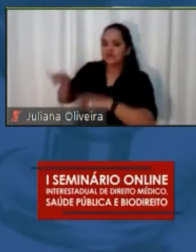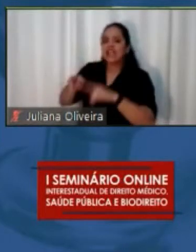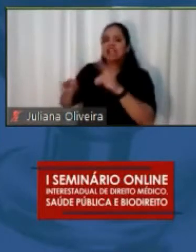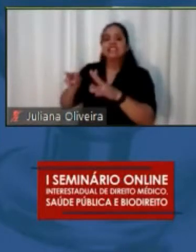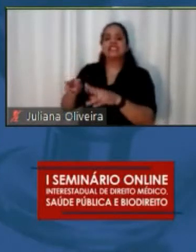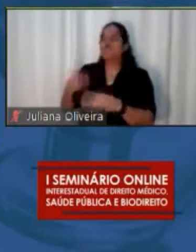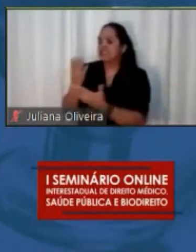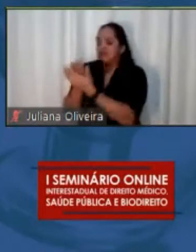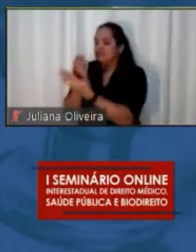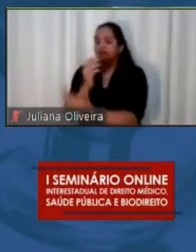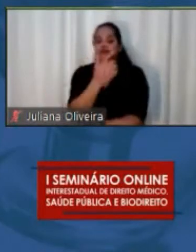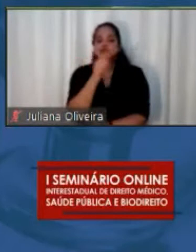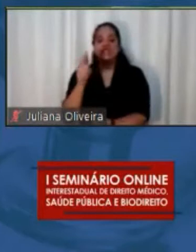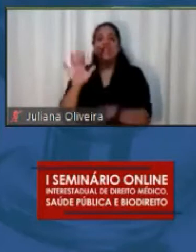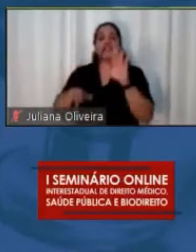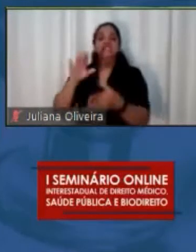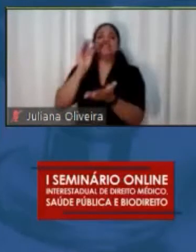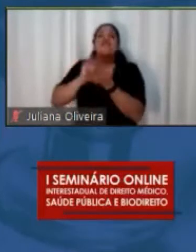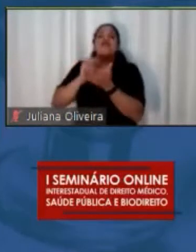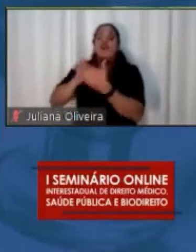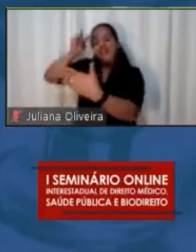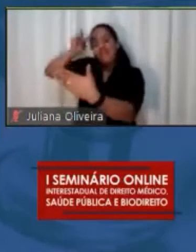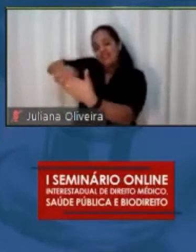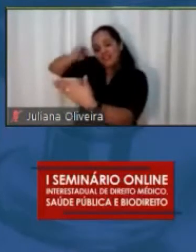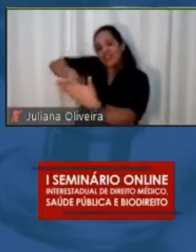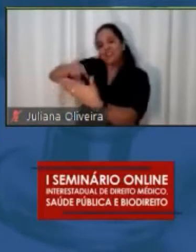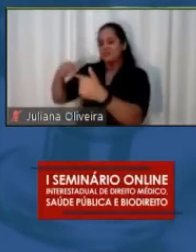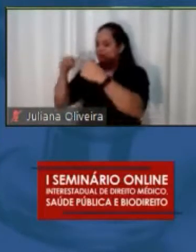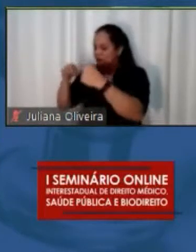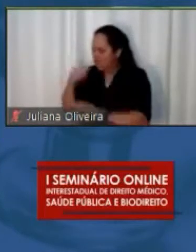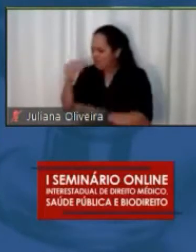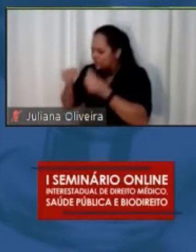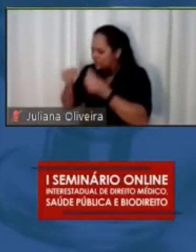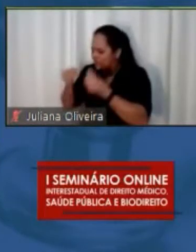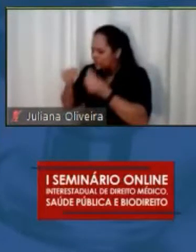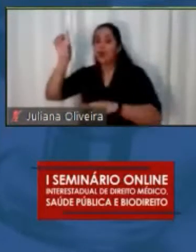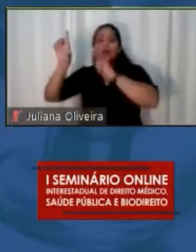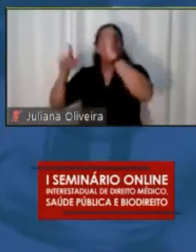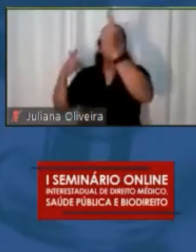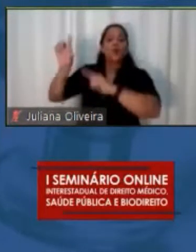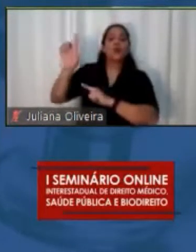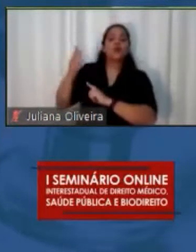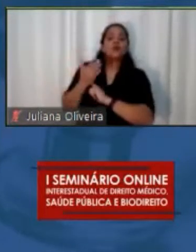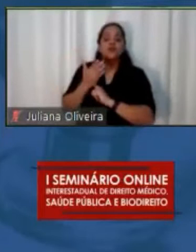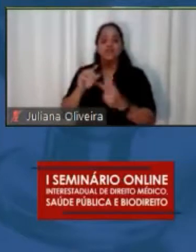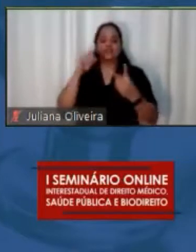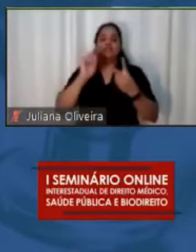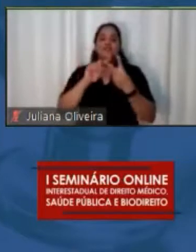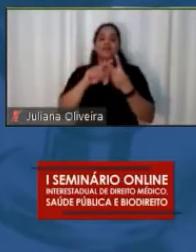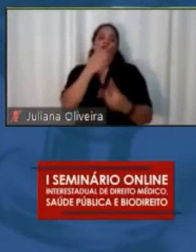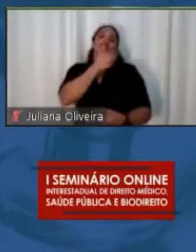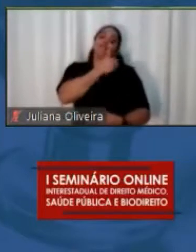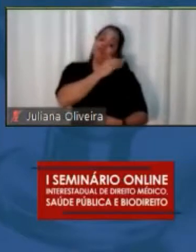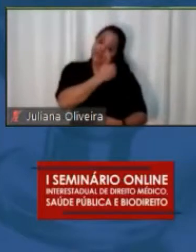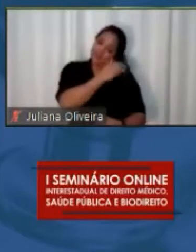médica a respeito desse conceito de gerenciamento de sangue. Segundo, o preconceito de que o